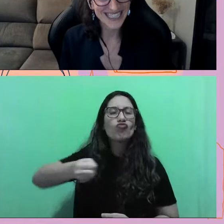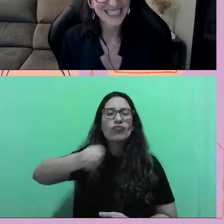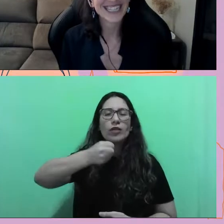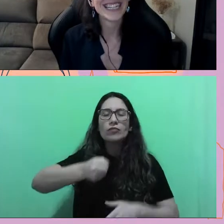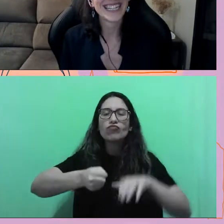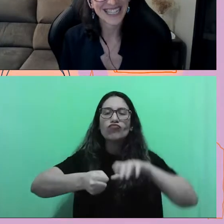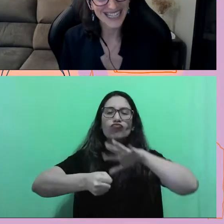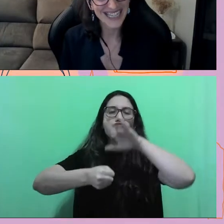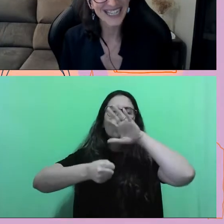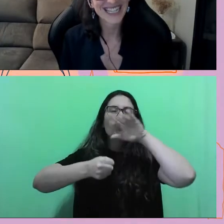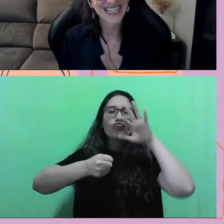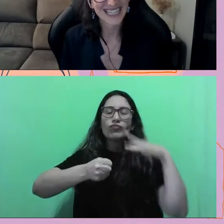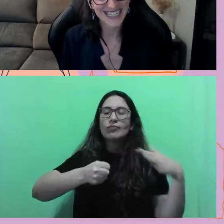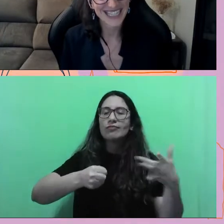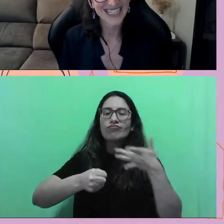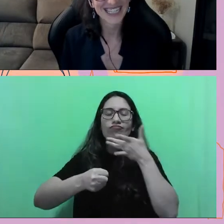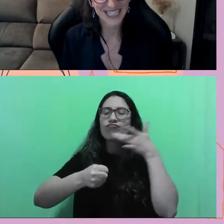aromas, né?